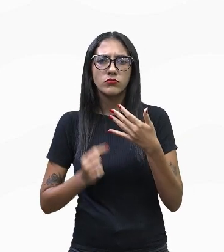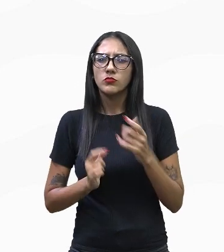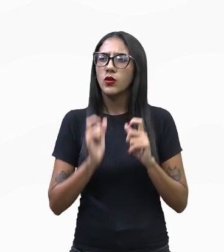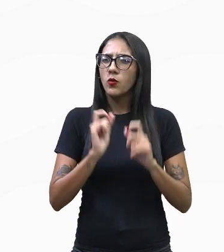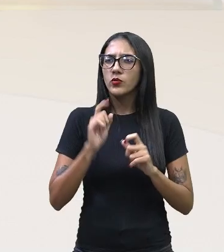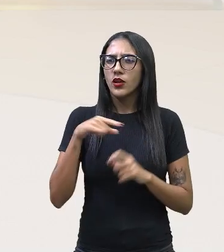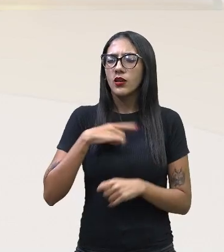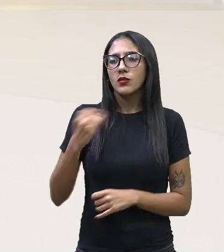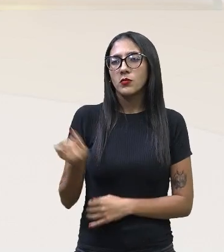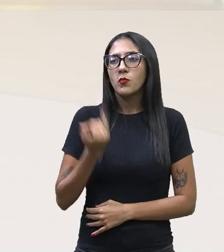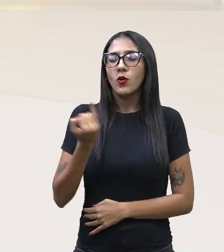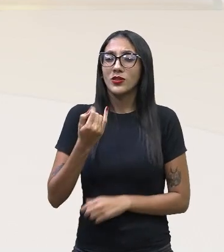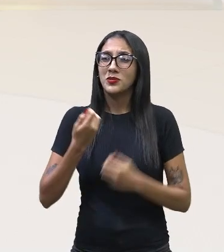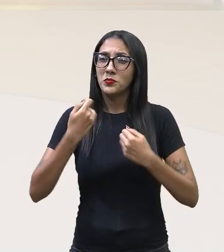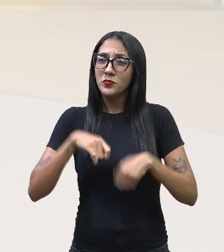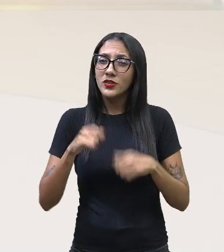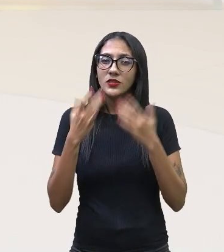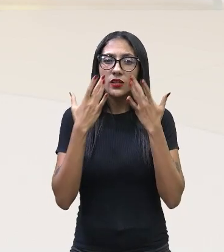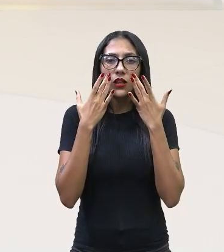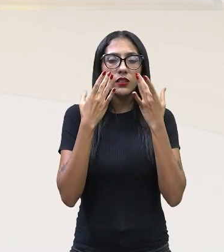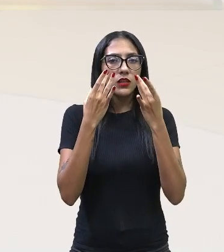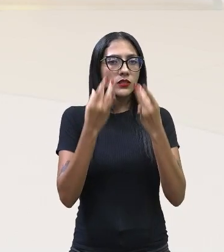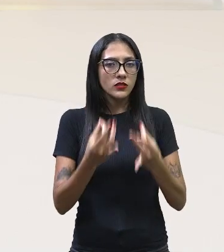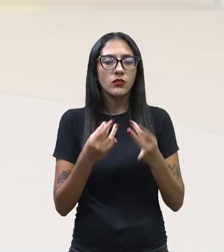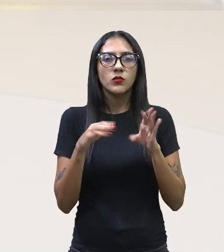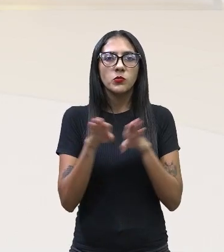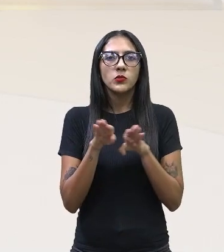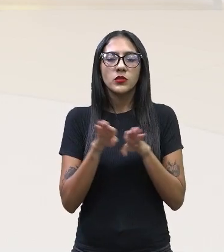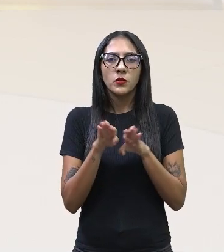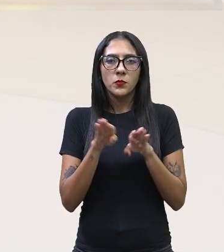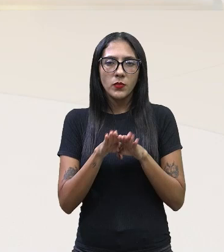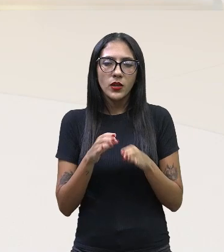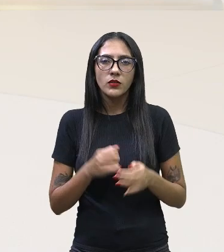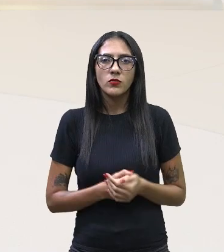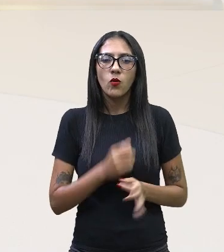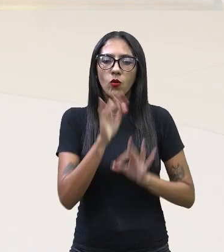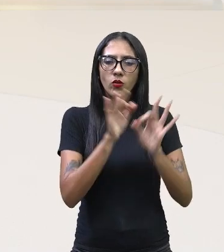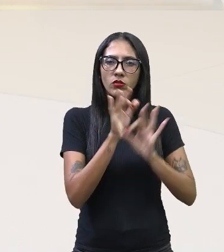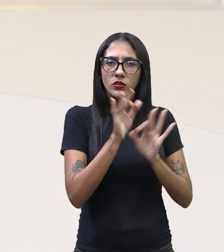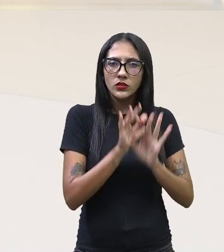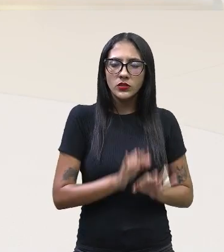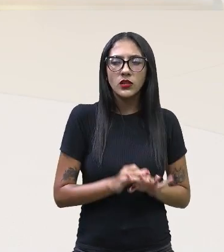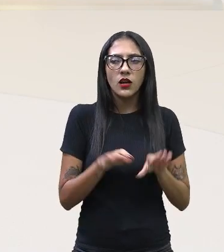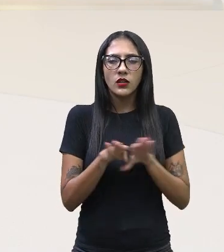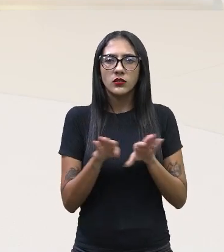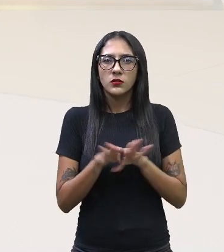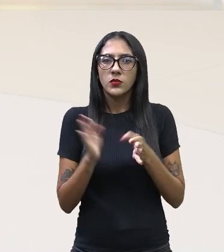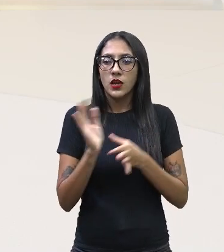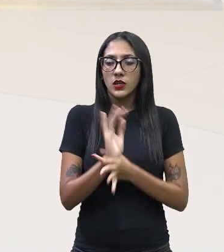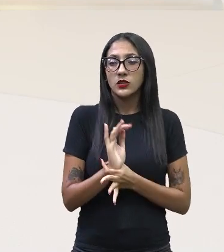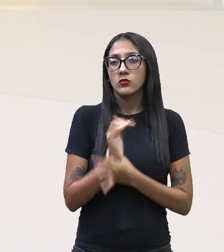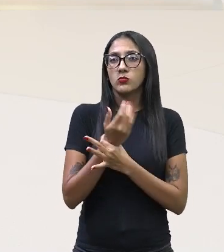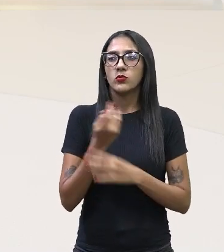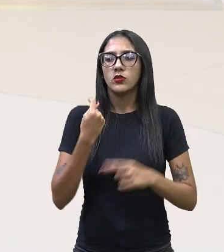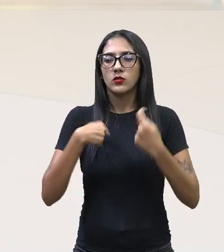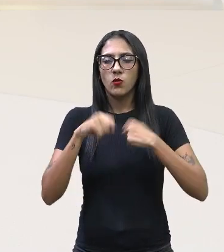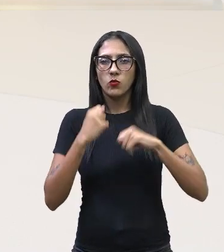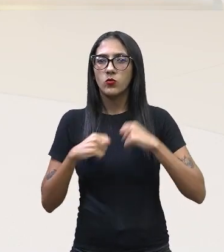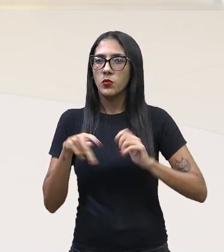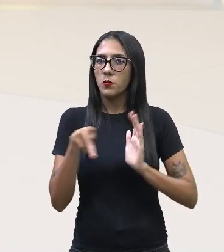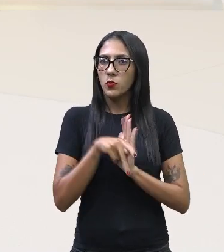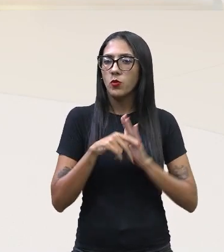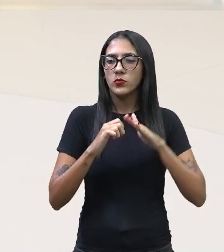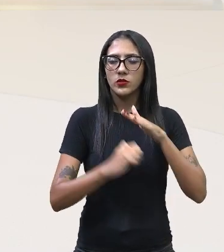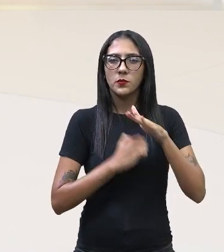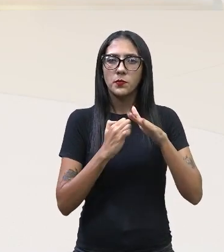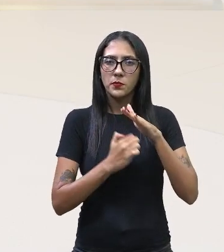que ter ali atenção para manter o seu negócio ativo, para manter a saúde financeira da sua empresa